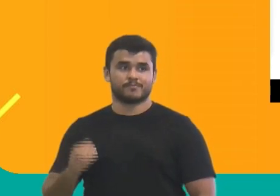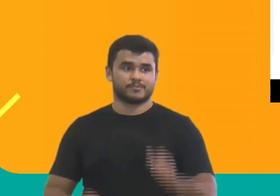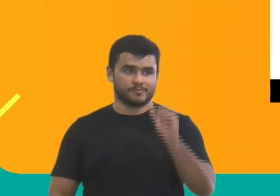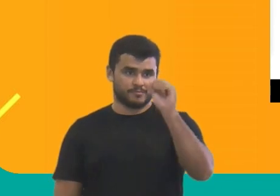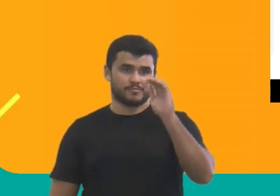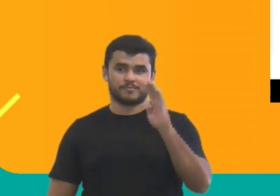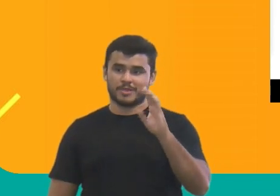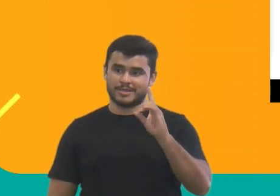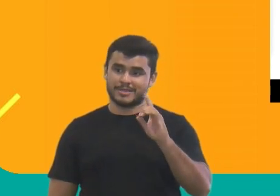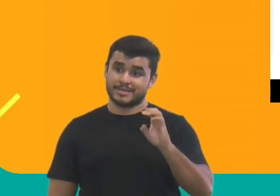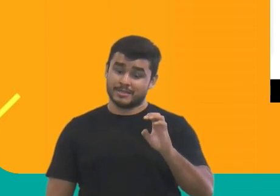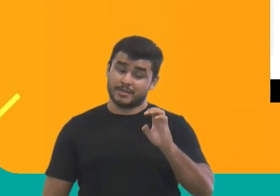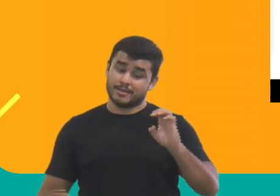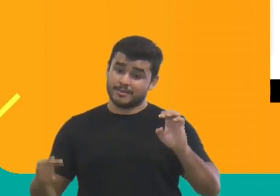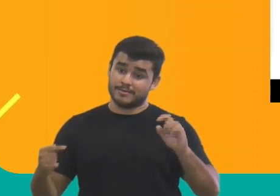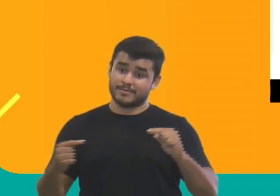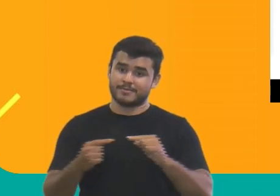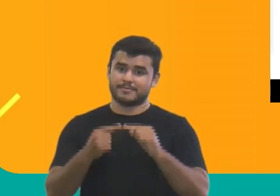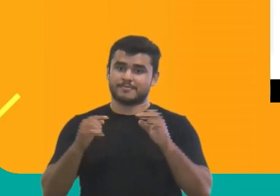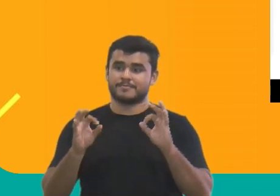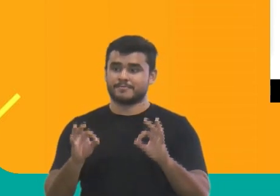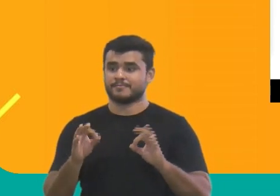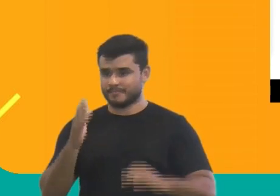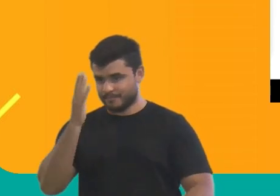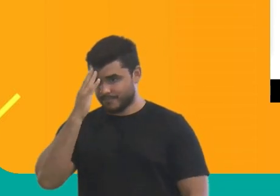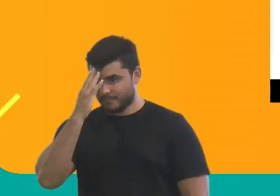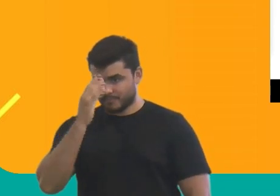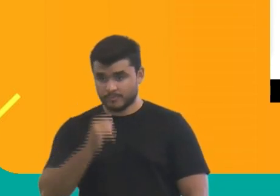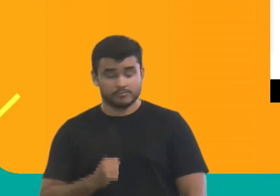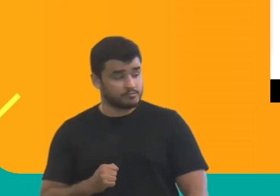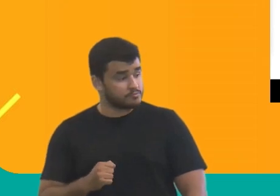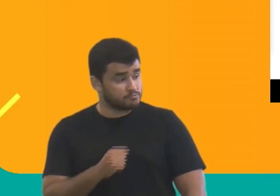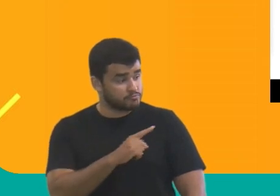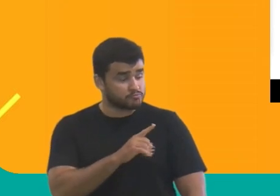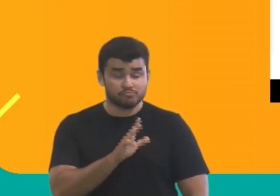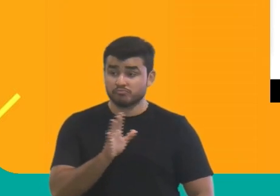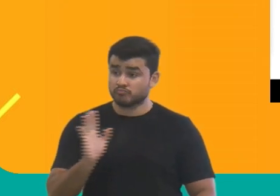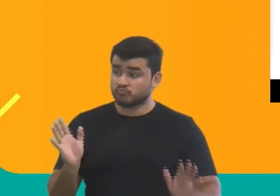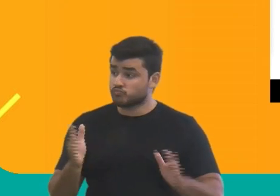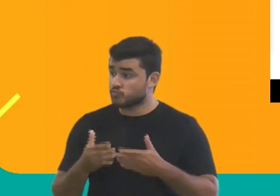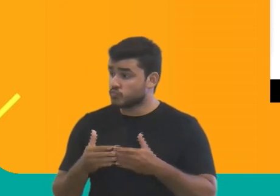E, ósseo. Se eu tivesse qualquer